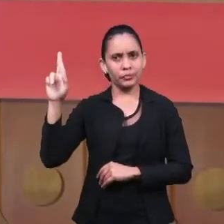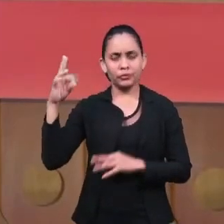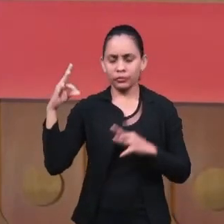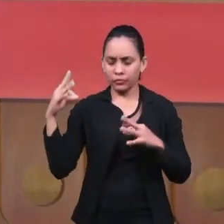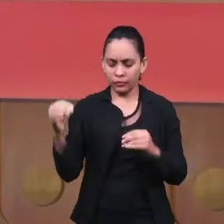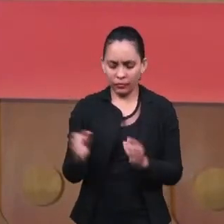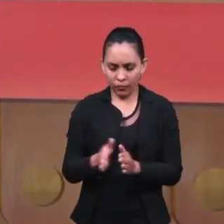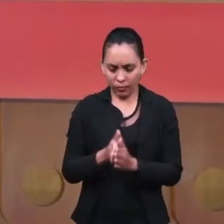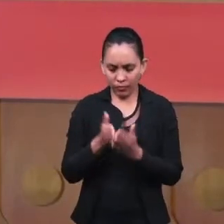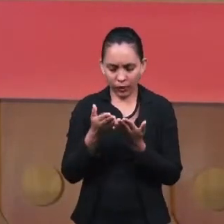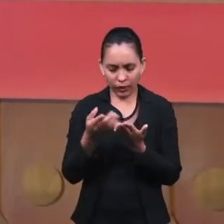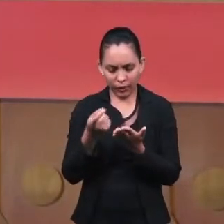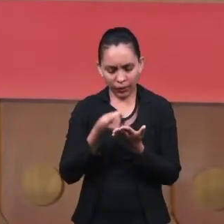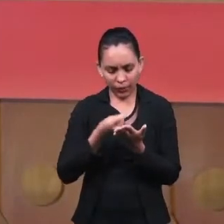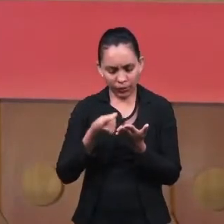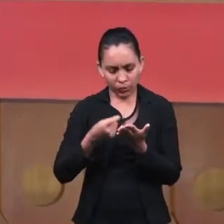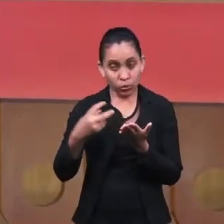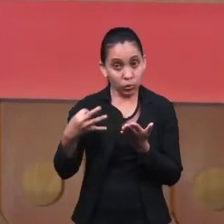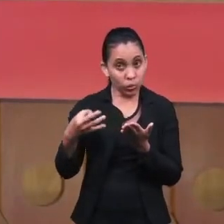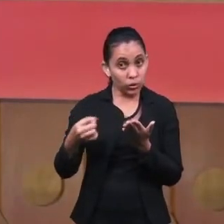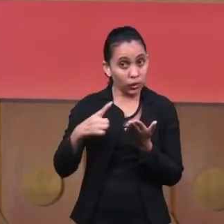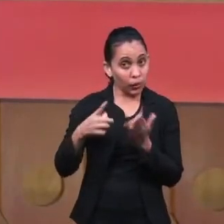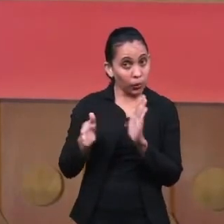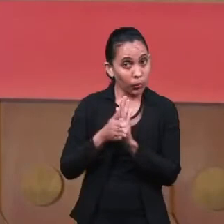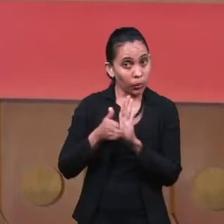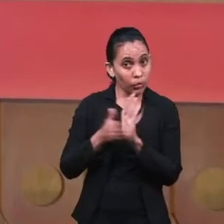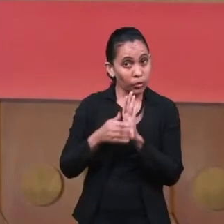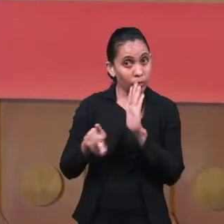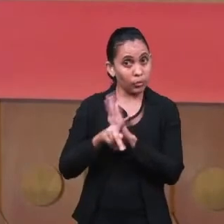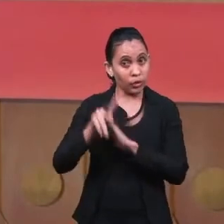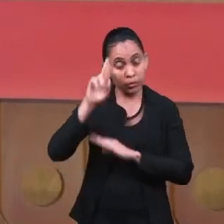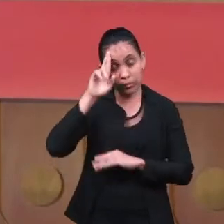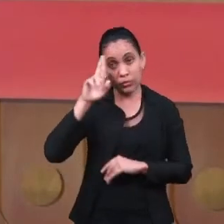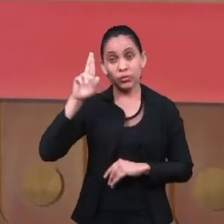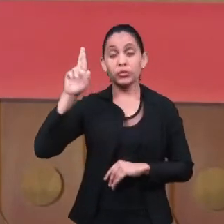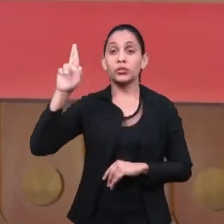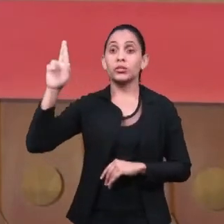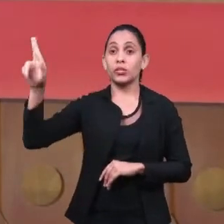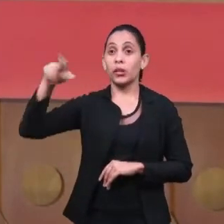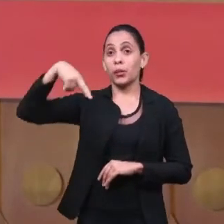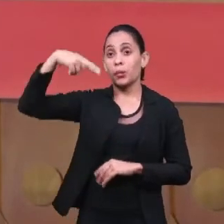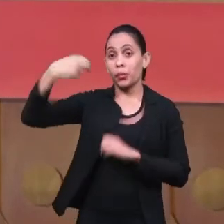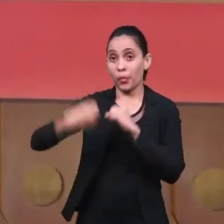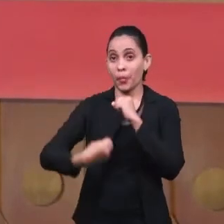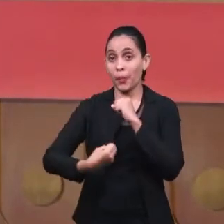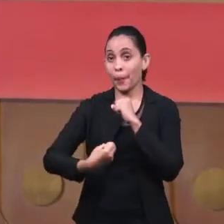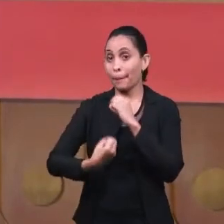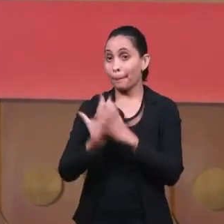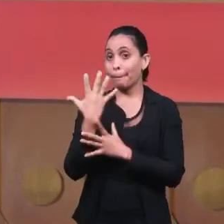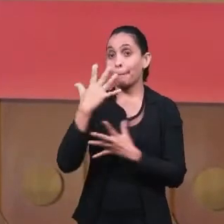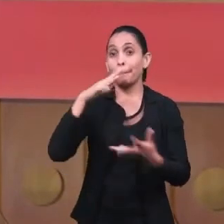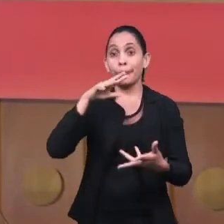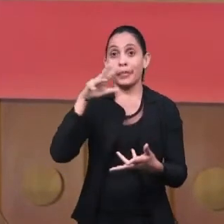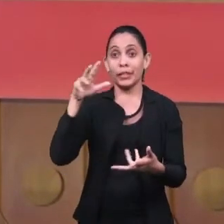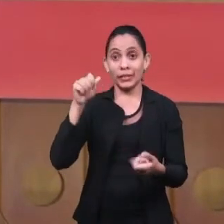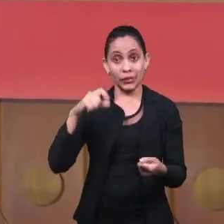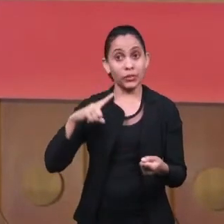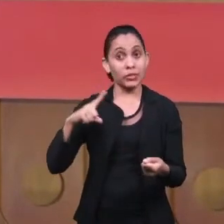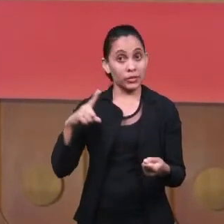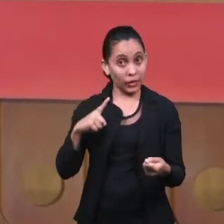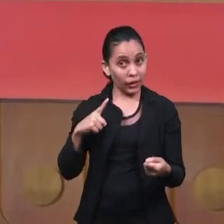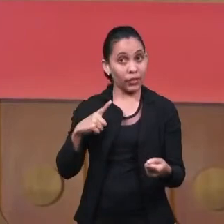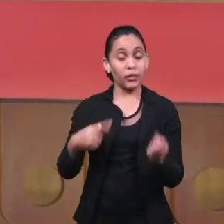Senhor. Há um projeto de Deus. Há um projeto de Deus para a criação. E toda a criação está sujeita a